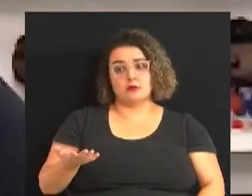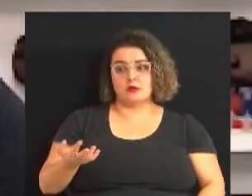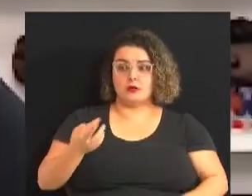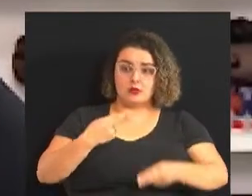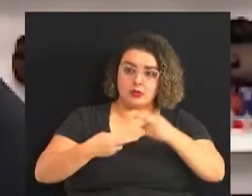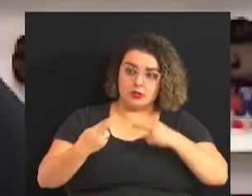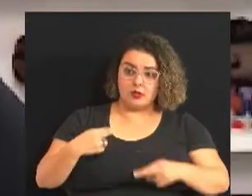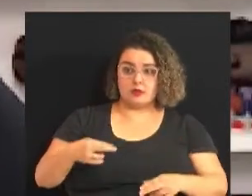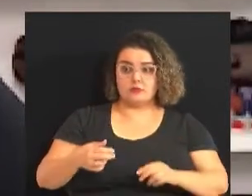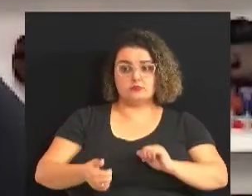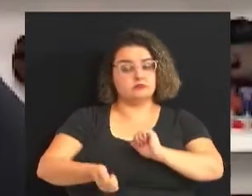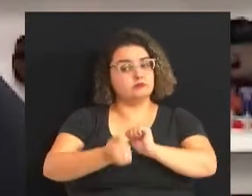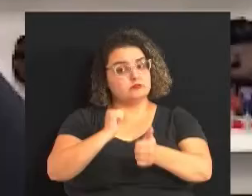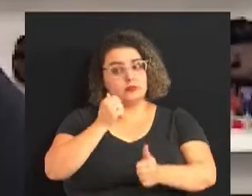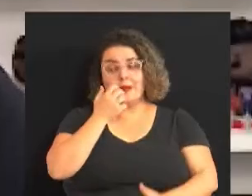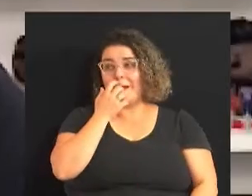futebol,